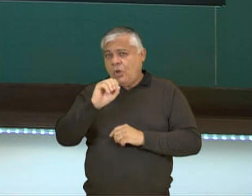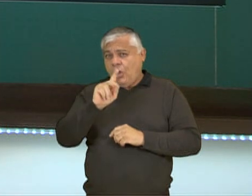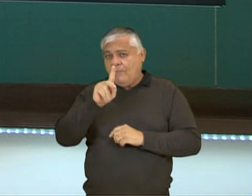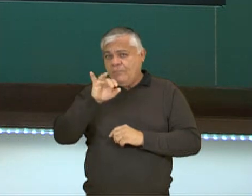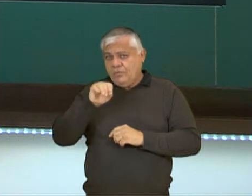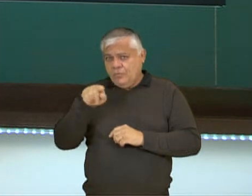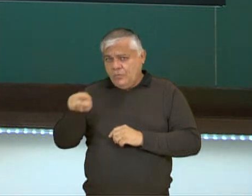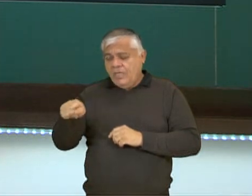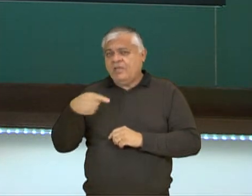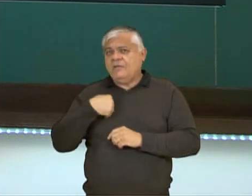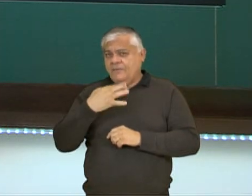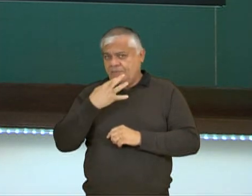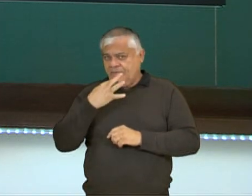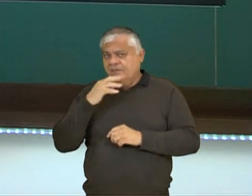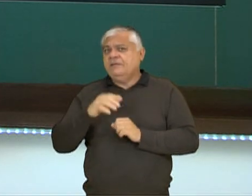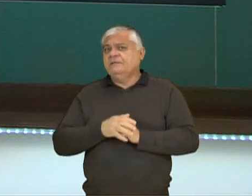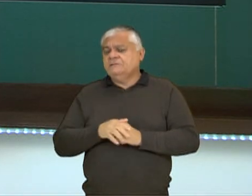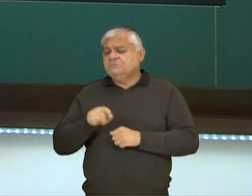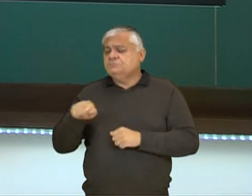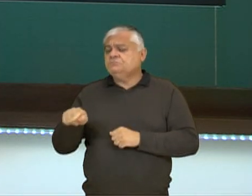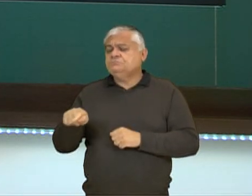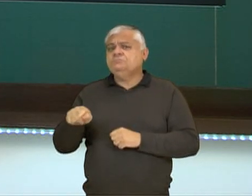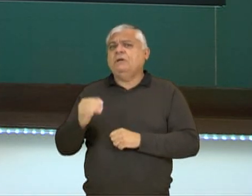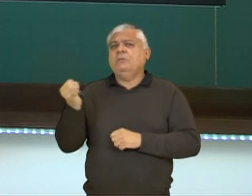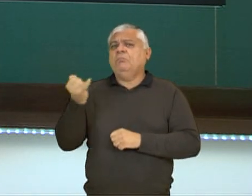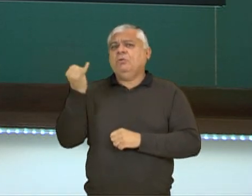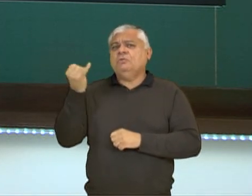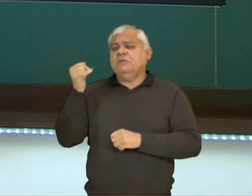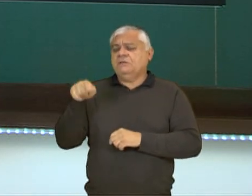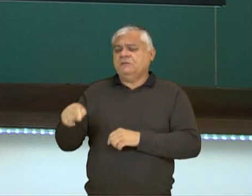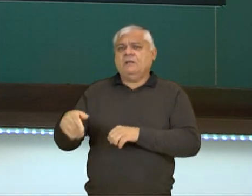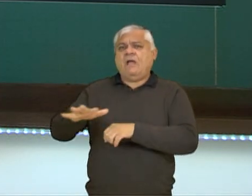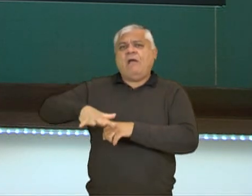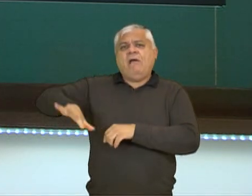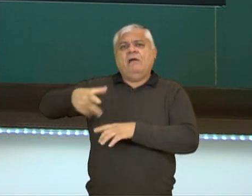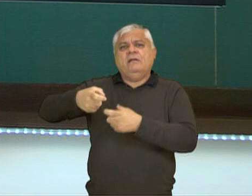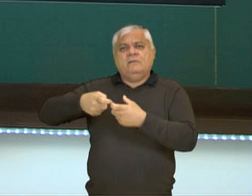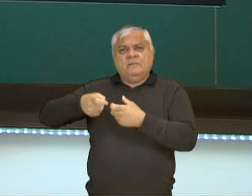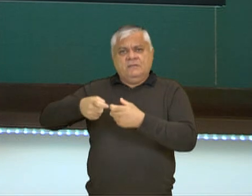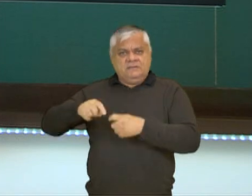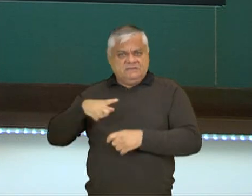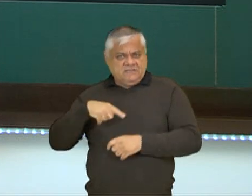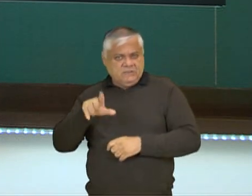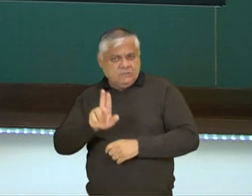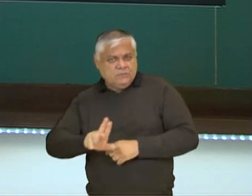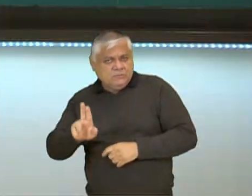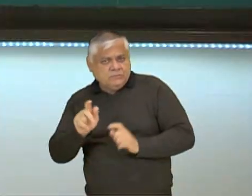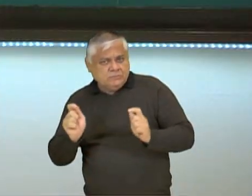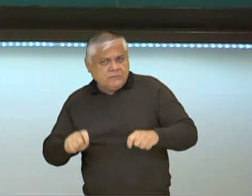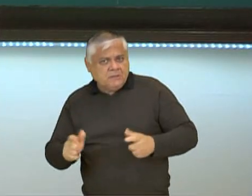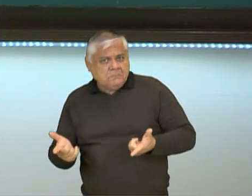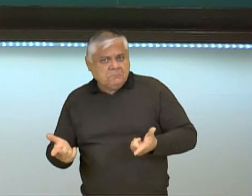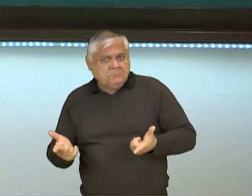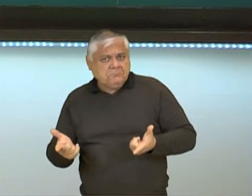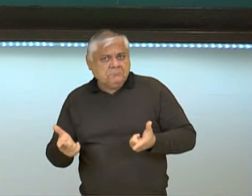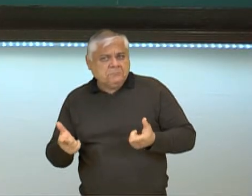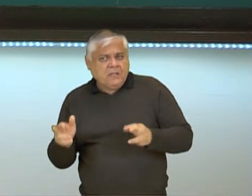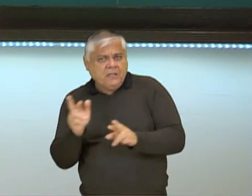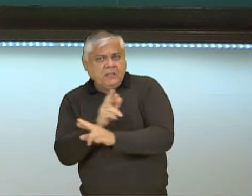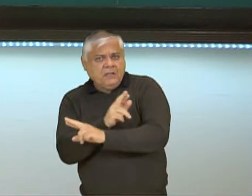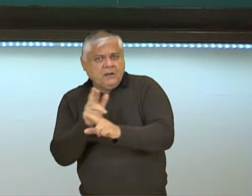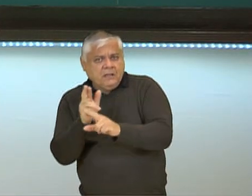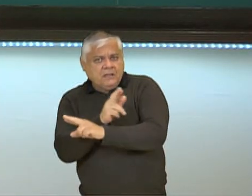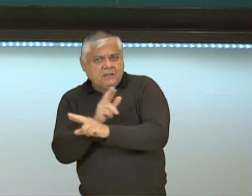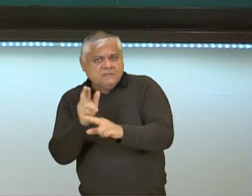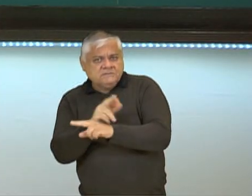eu pergunto para você, qual que é a importância dele para a medicina? Será que tem alguma utilidade? Tem alguma relação